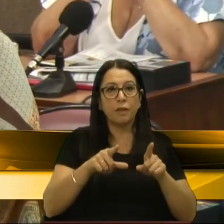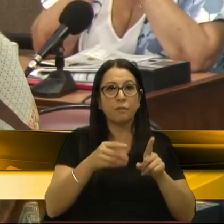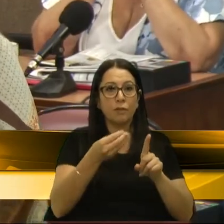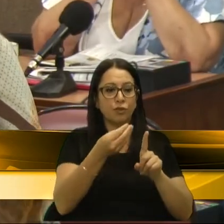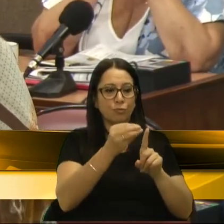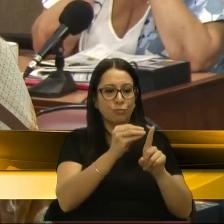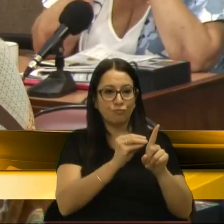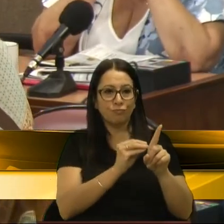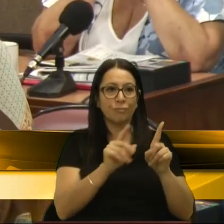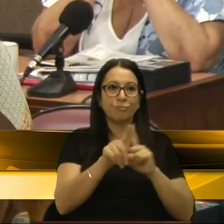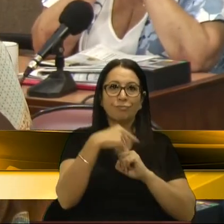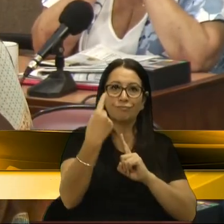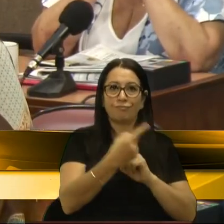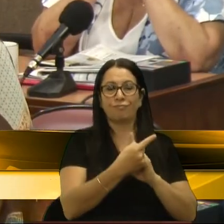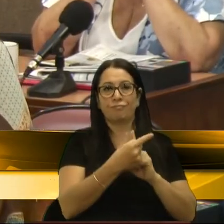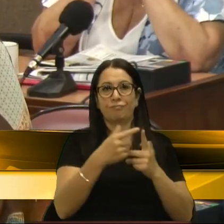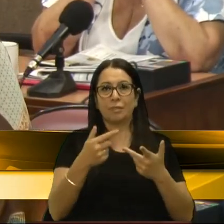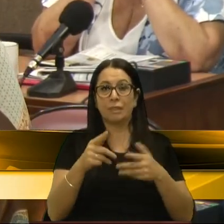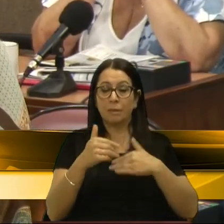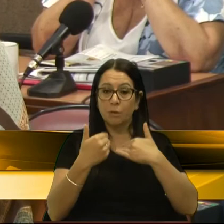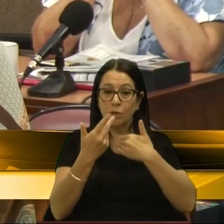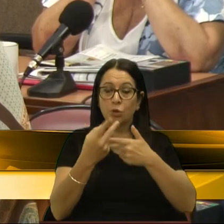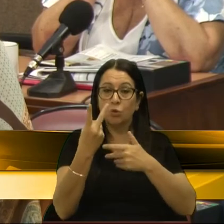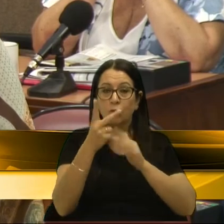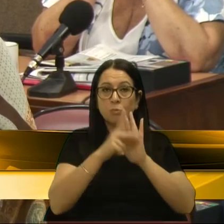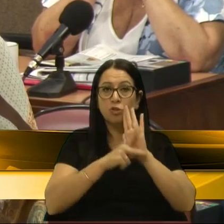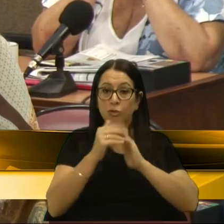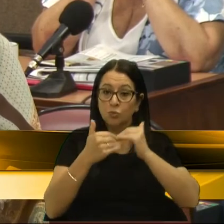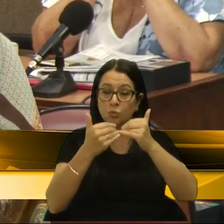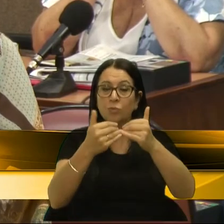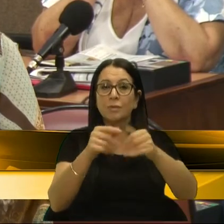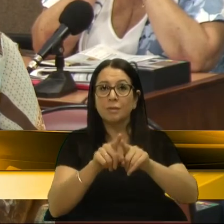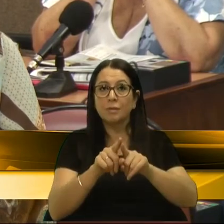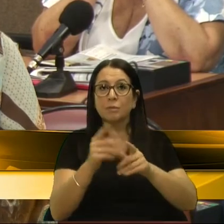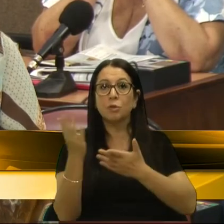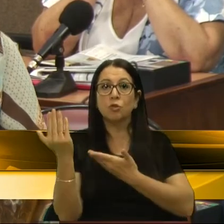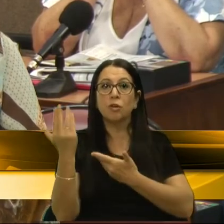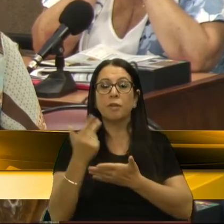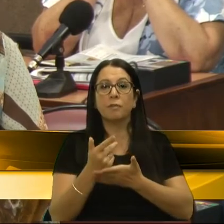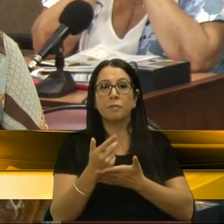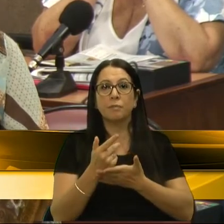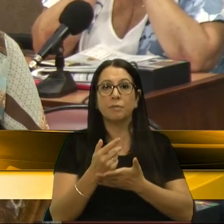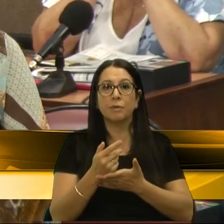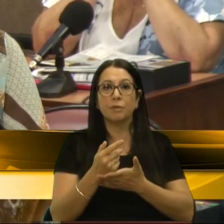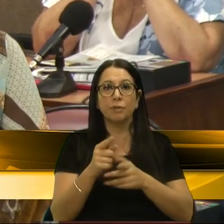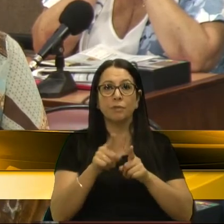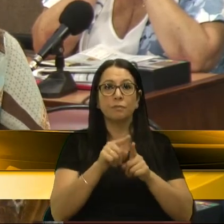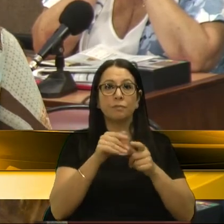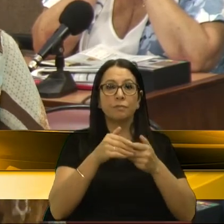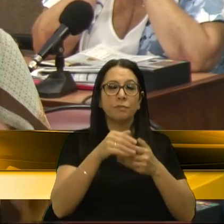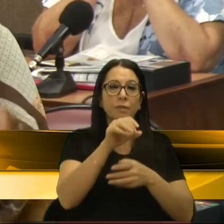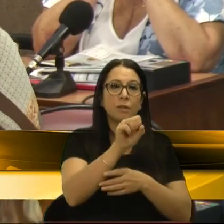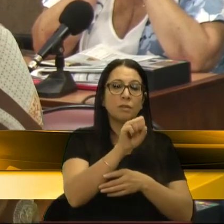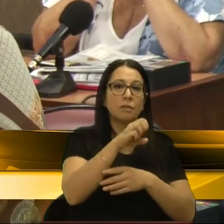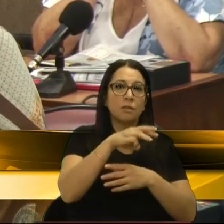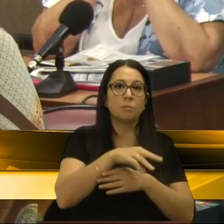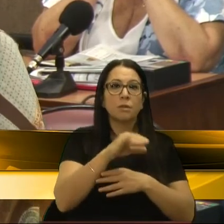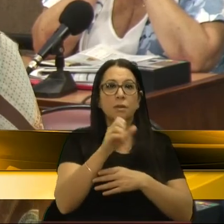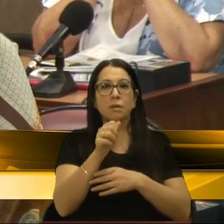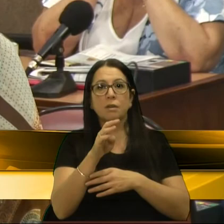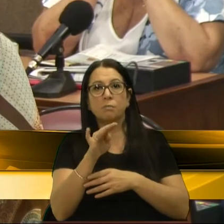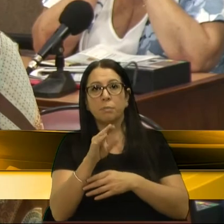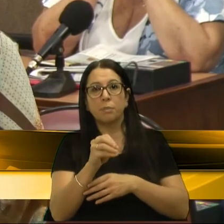E também temos 2 projetos em andamento para jovens do semiaberto, né? E mais um